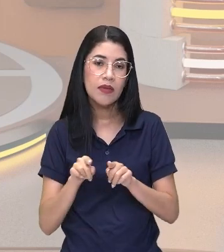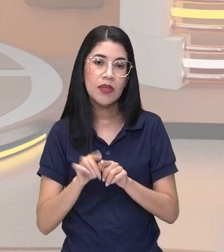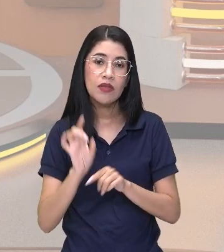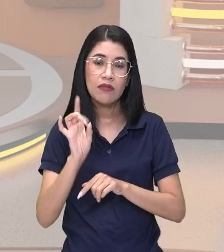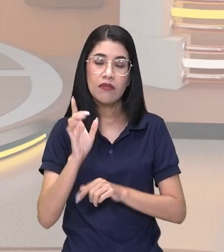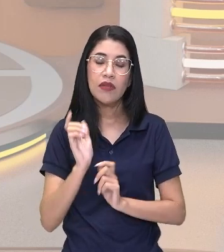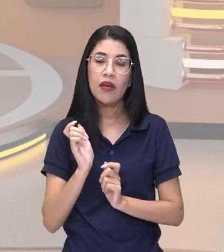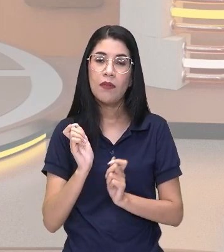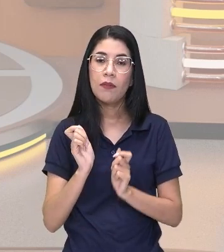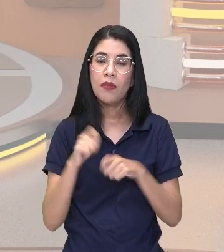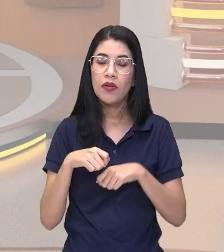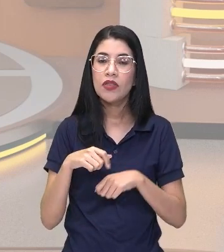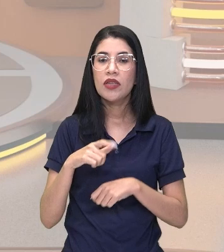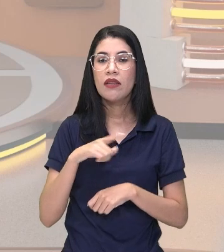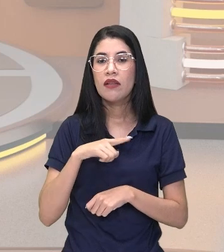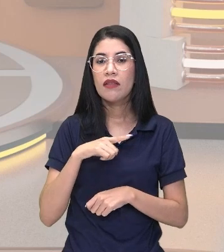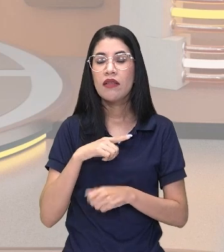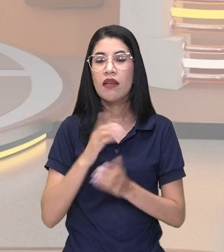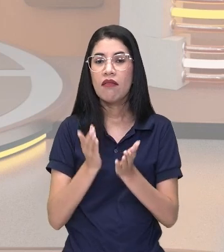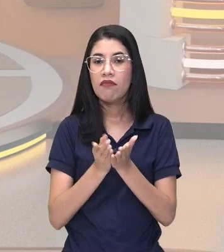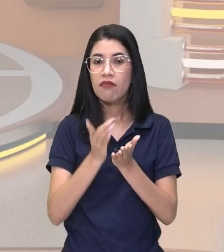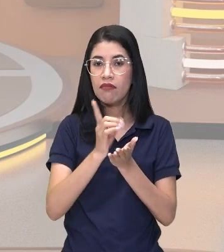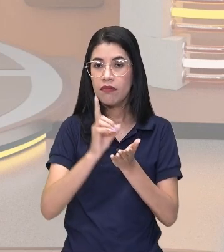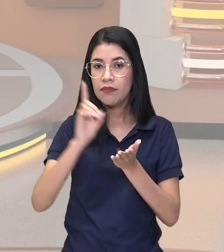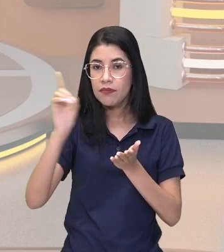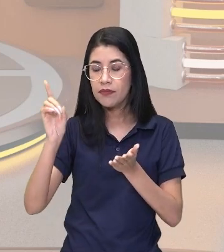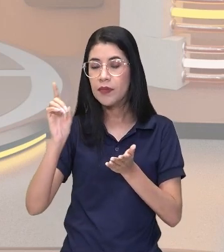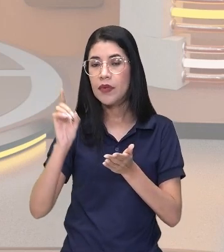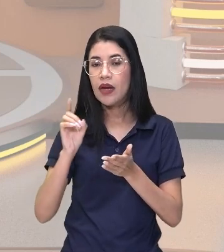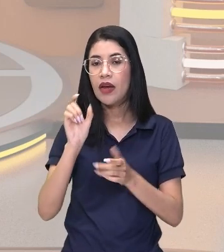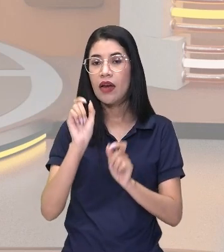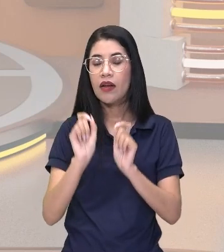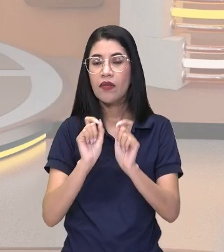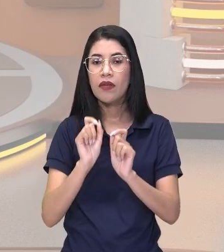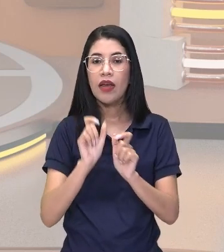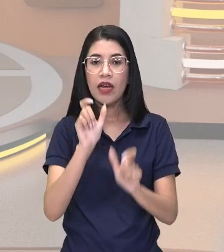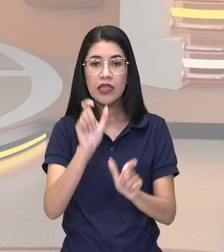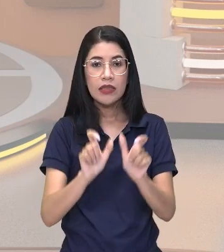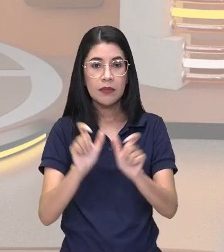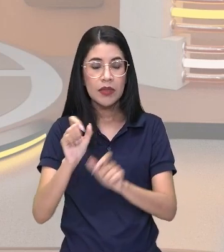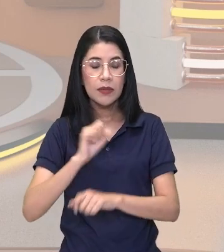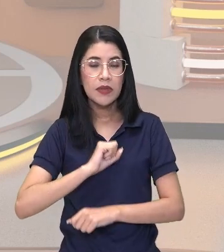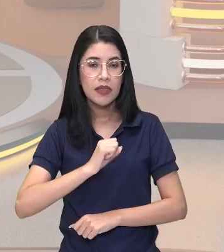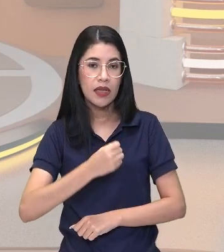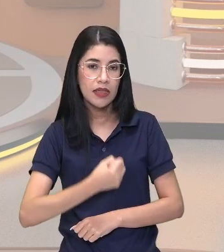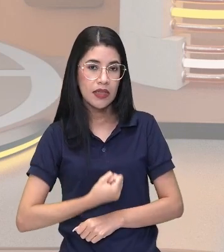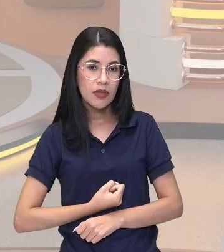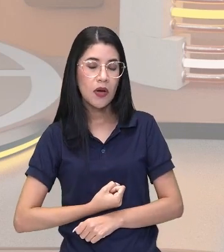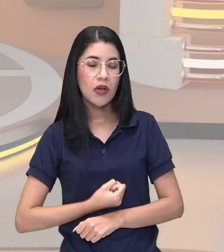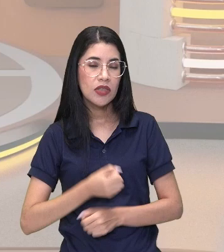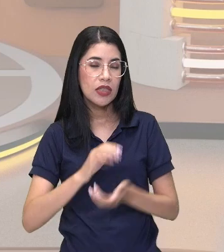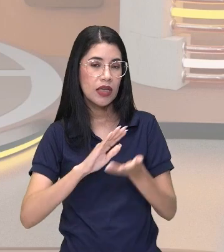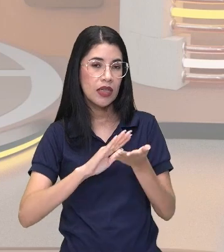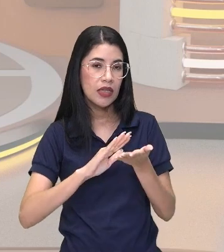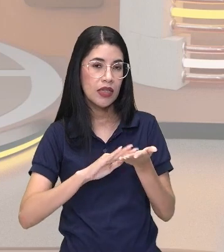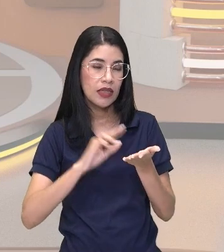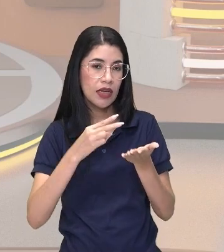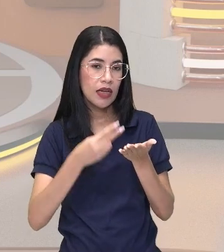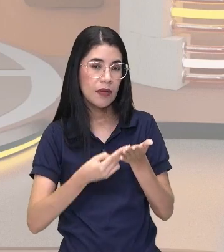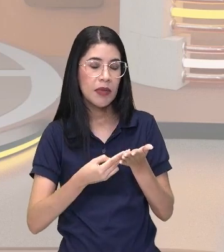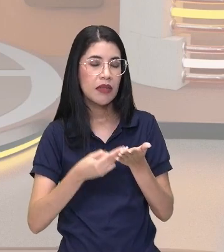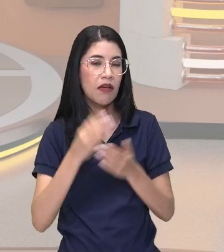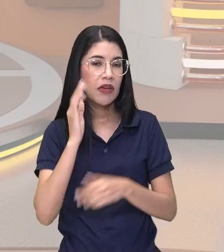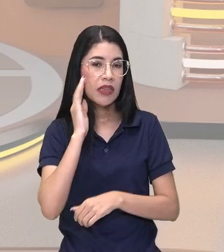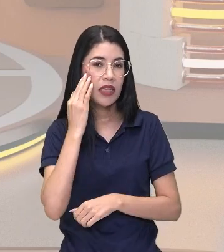então, ali o acesso às Sagradas Escrituras, a Bíblia, eram os sacerdotes que interpretavam ao seu bel